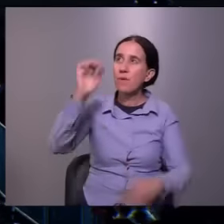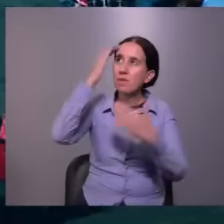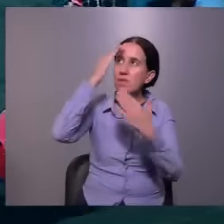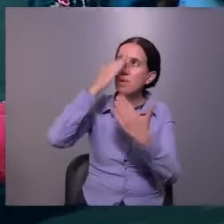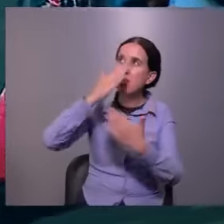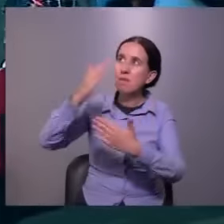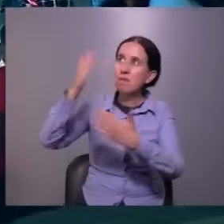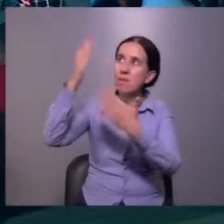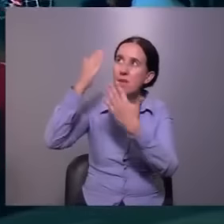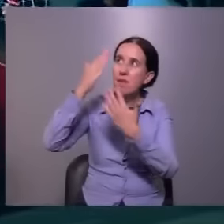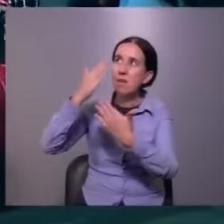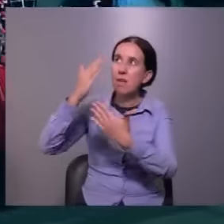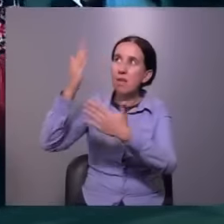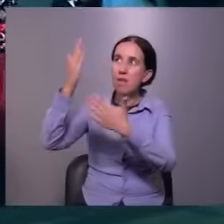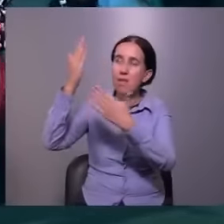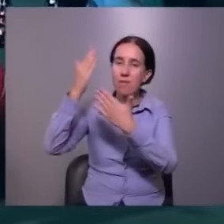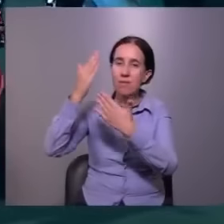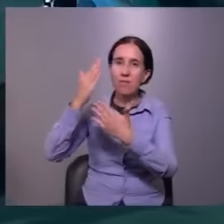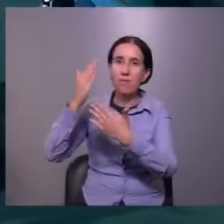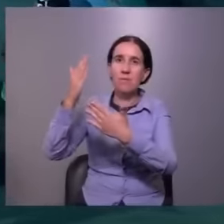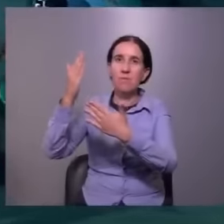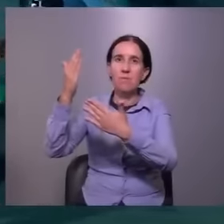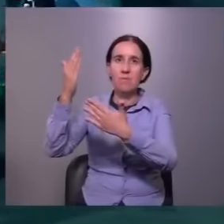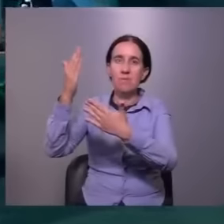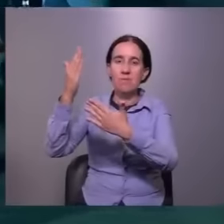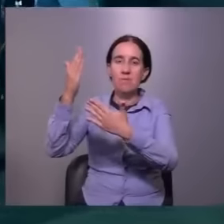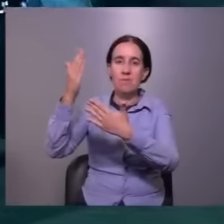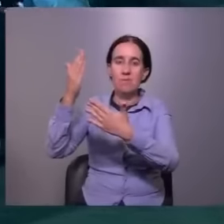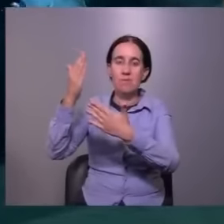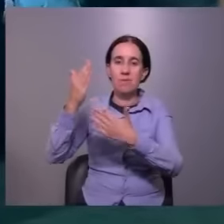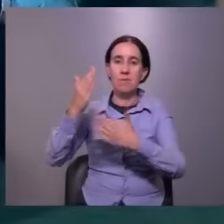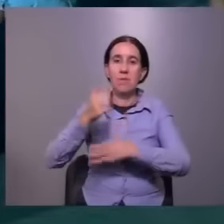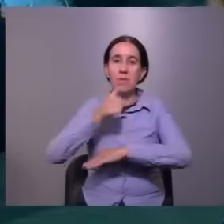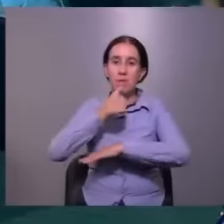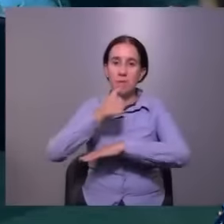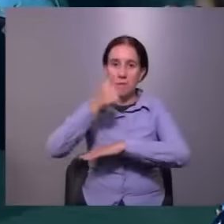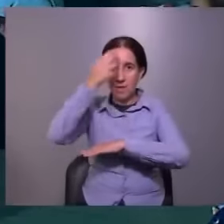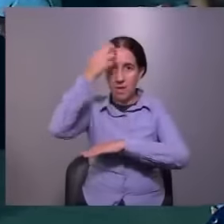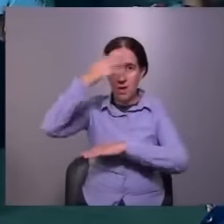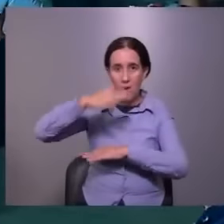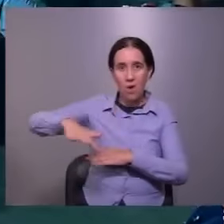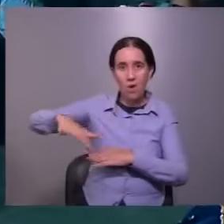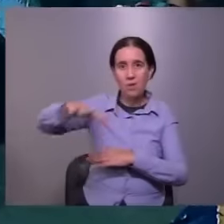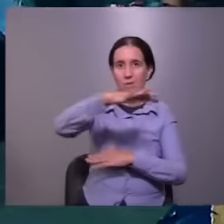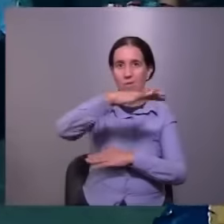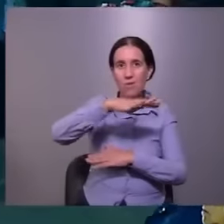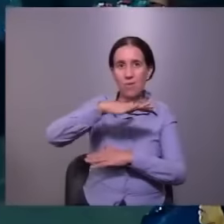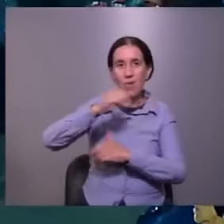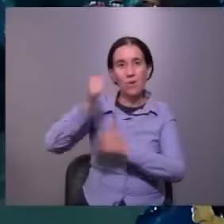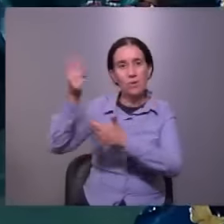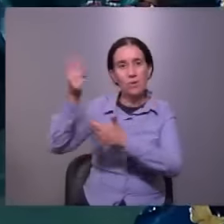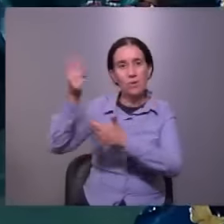Pai nosso que estais nos céus, santificado seja o